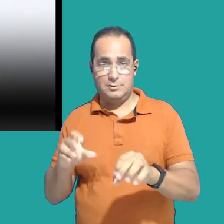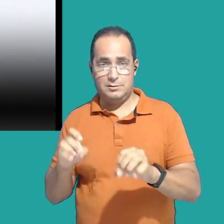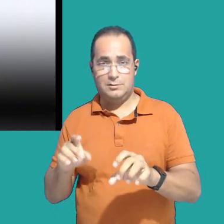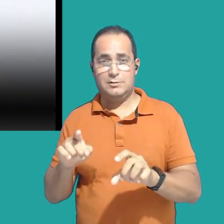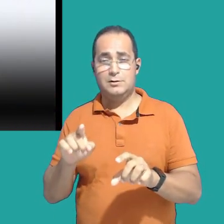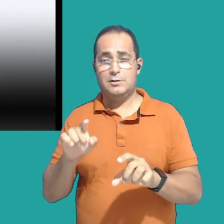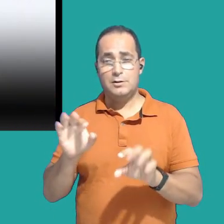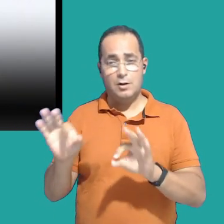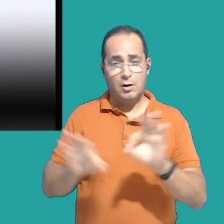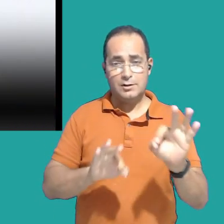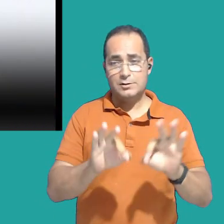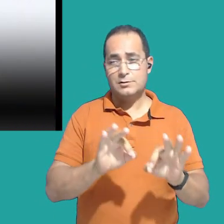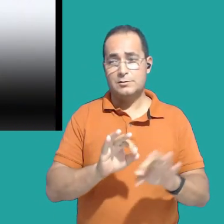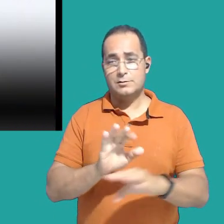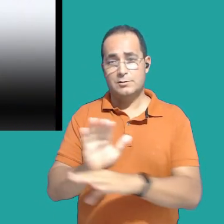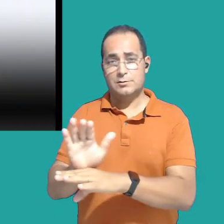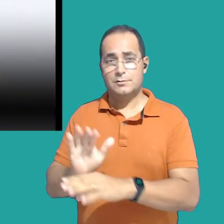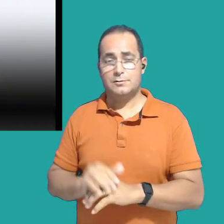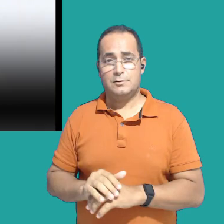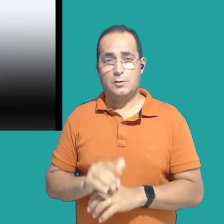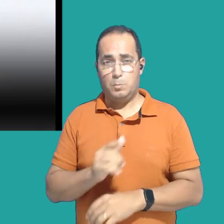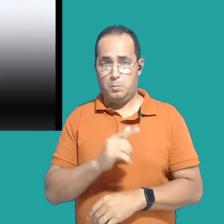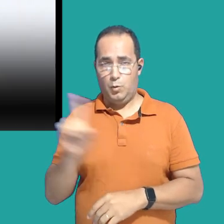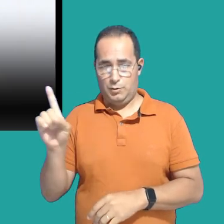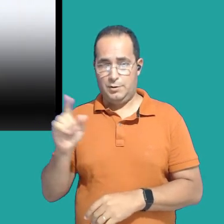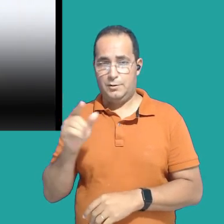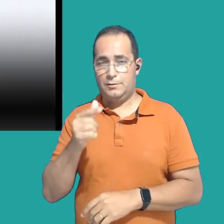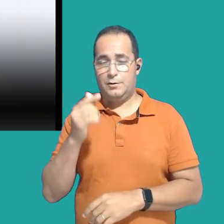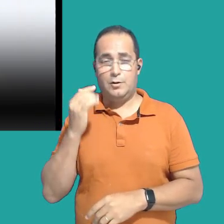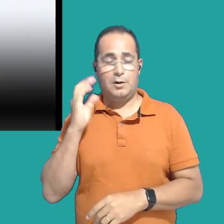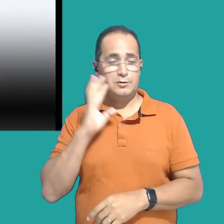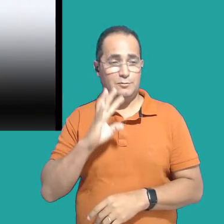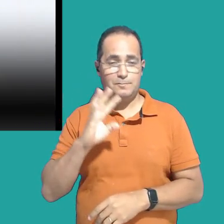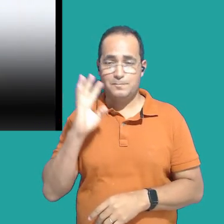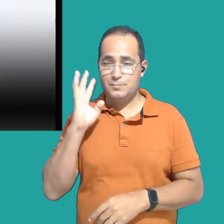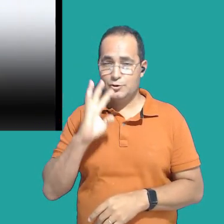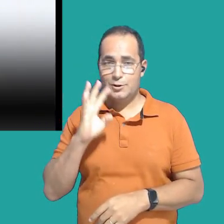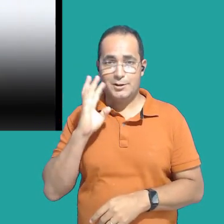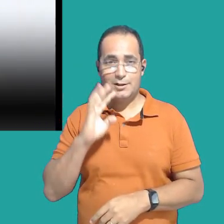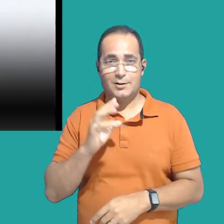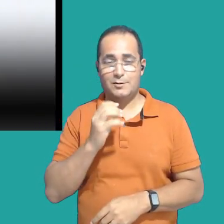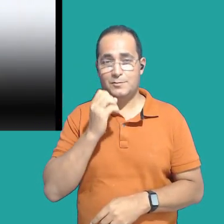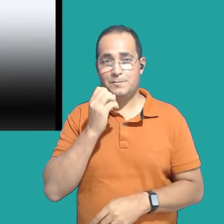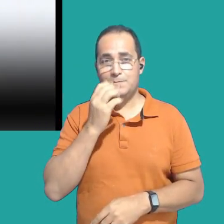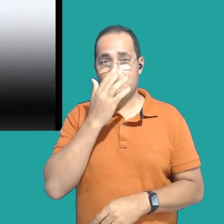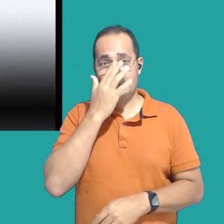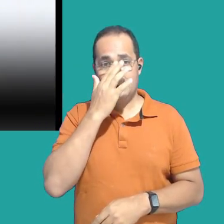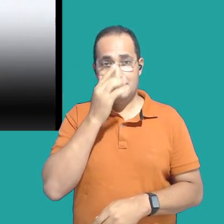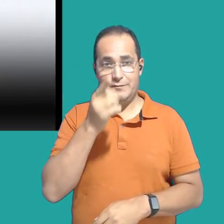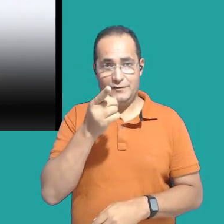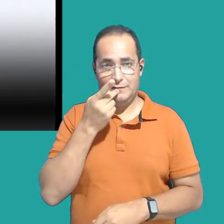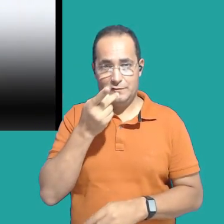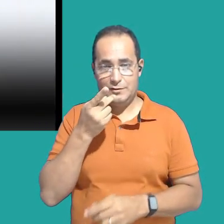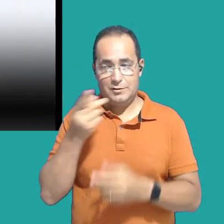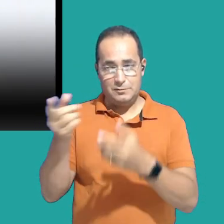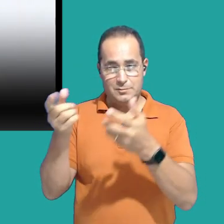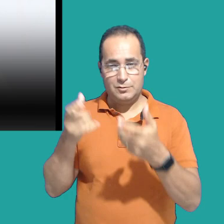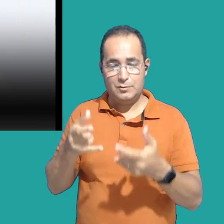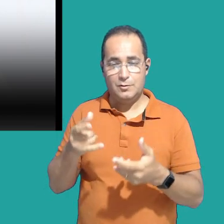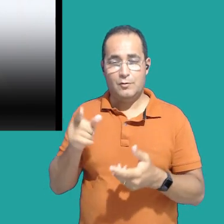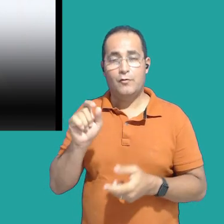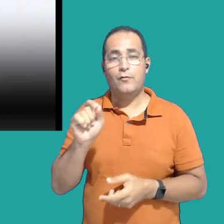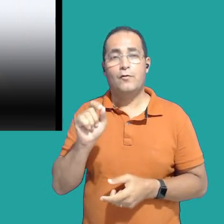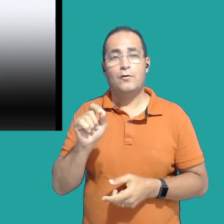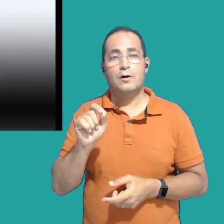assistiva e você fazendo tudo isso de um processo. Outra coisa que, assim, eu acho muito bacana que você